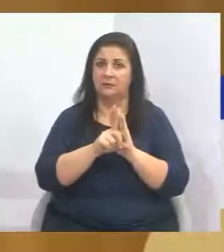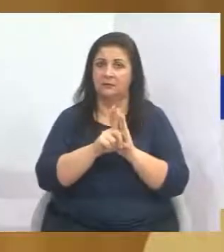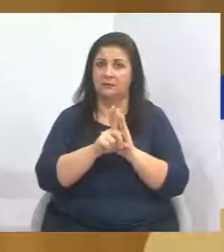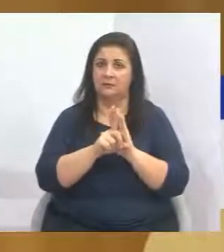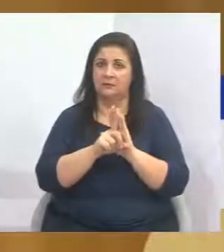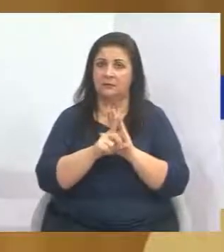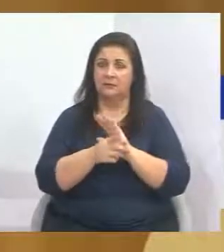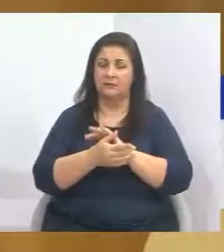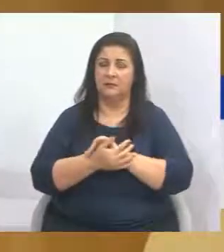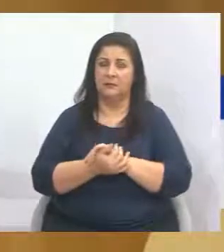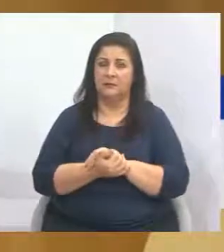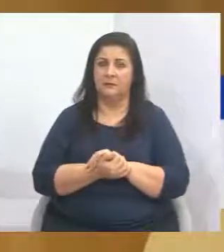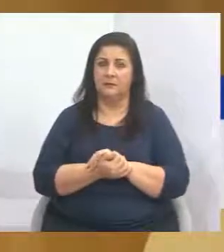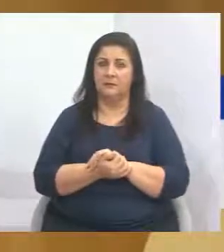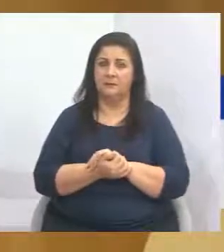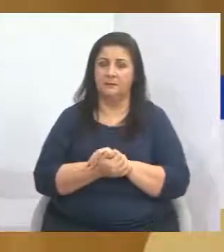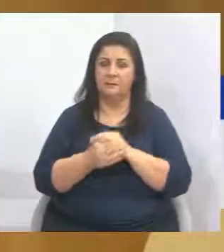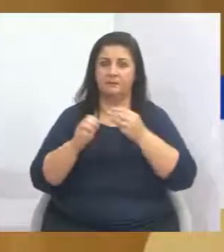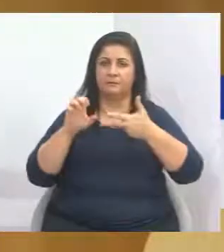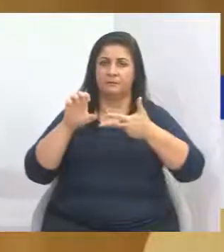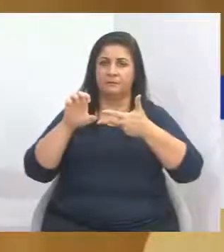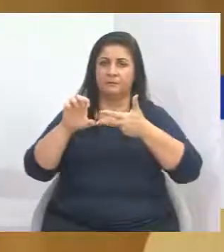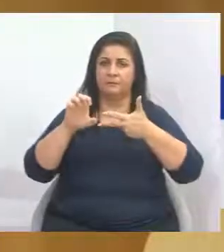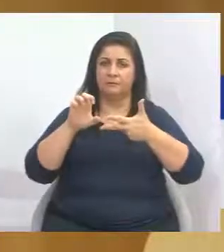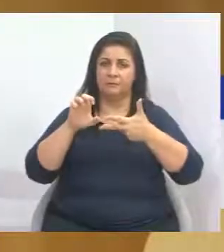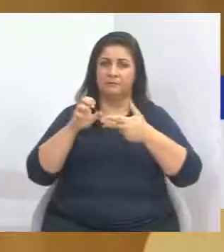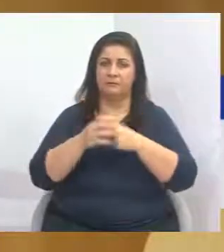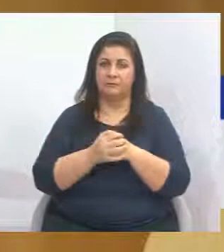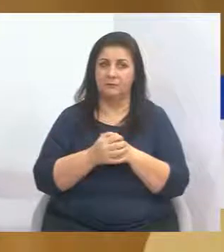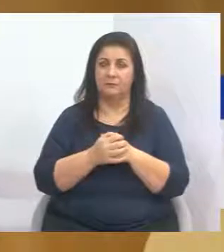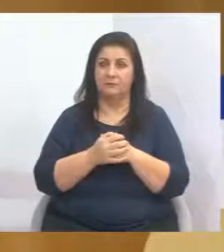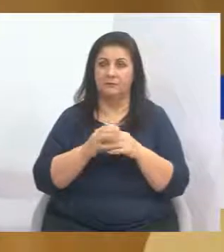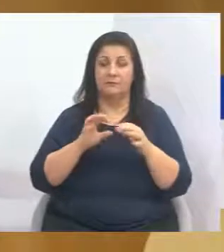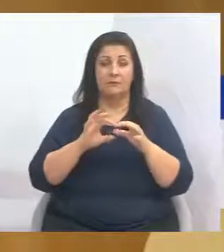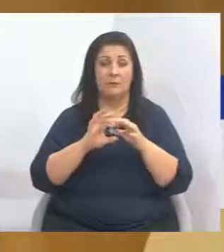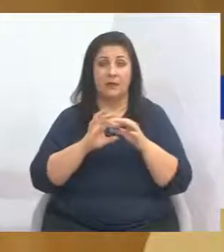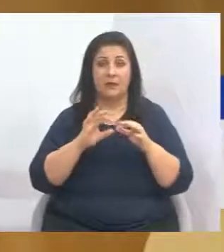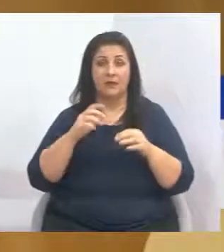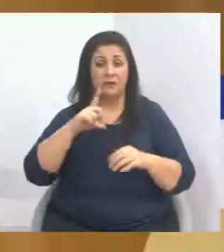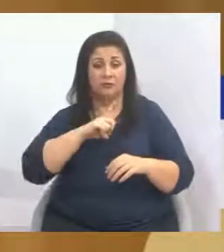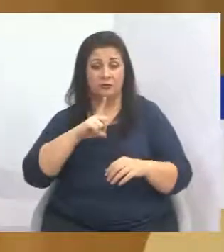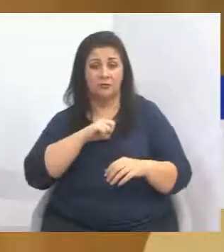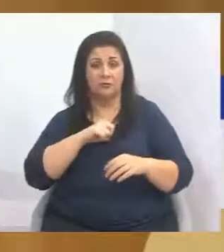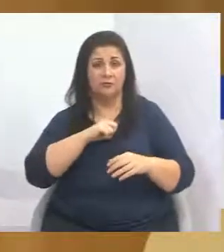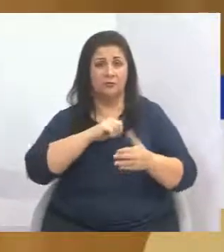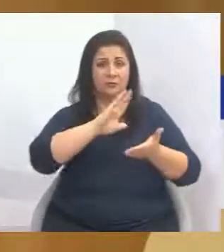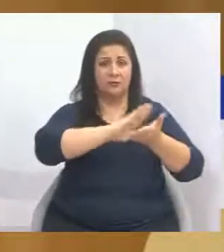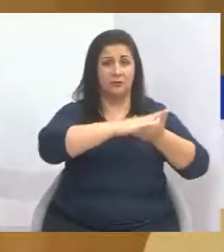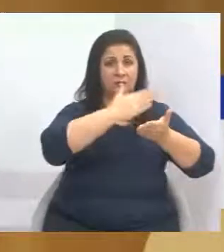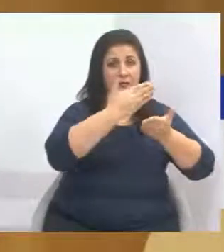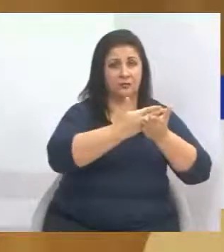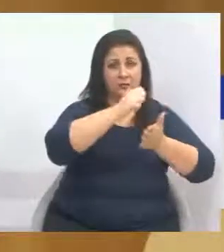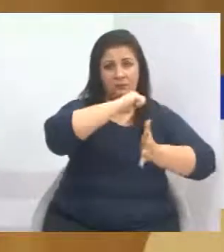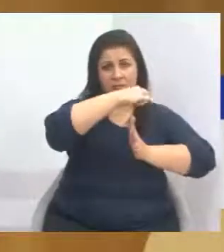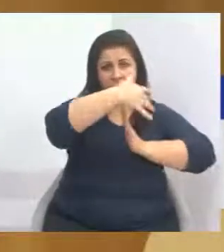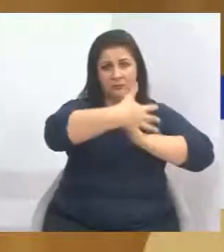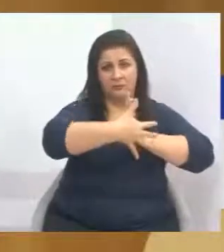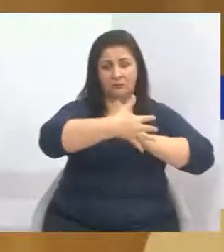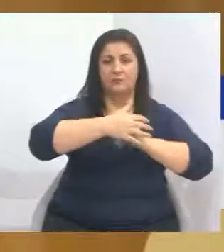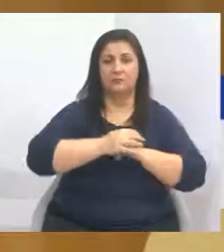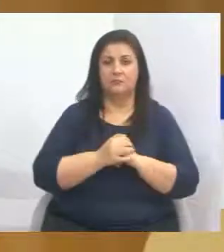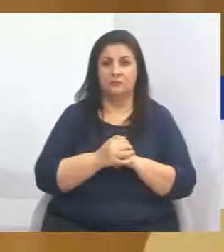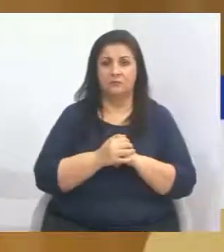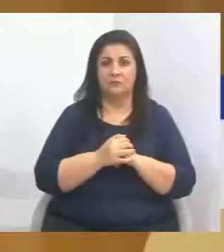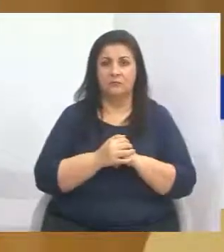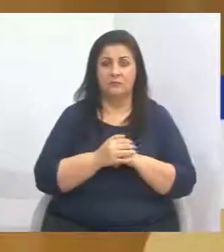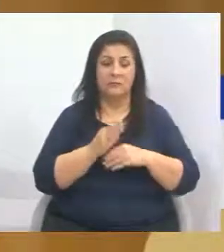impõe obrigações ao Poder Executivo Municipal de disponibilizar intérprete da língua brasileira de sinais em